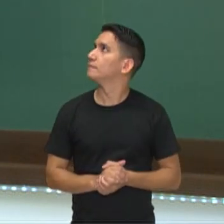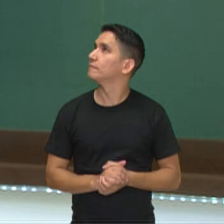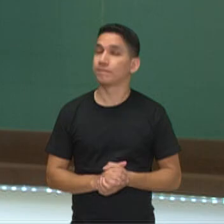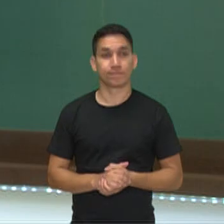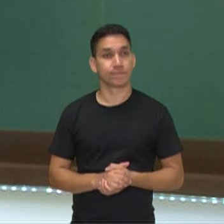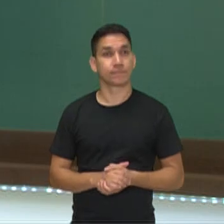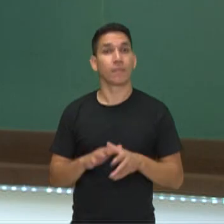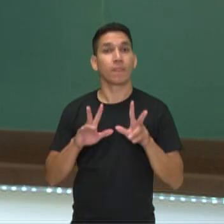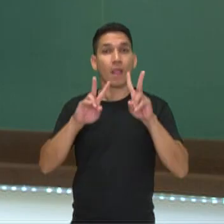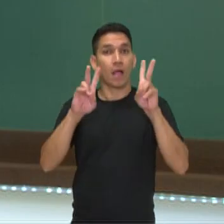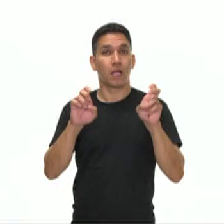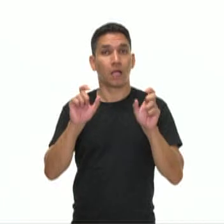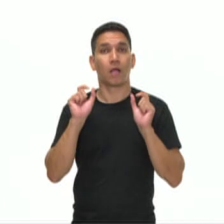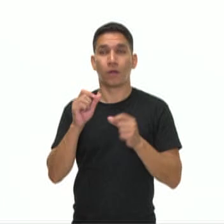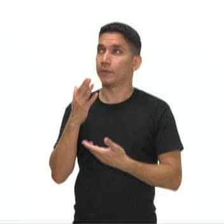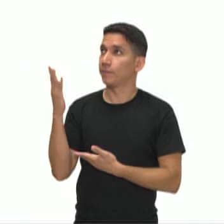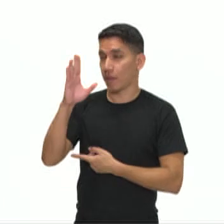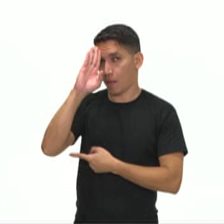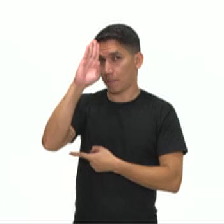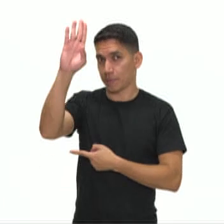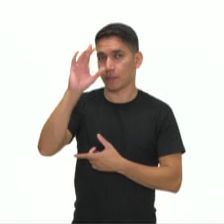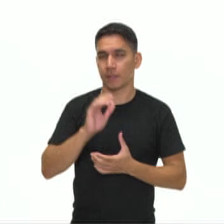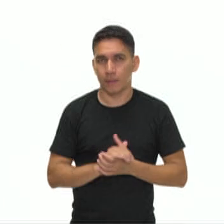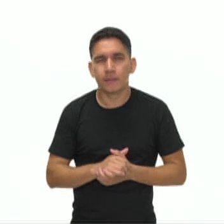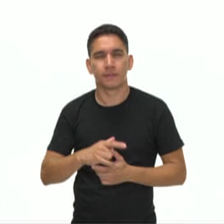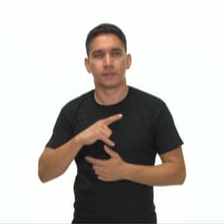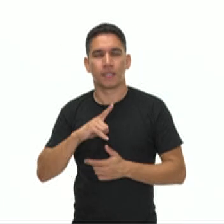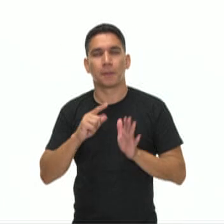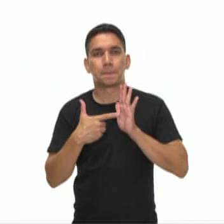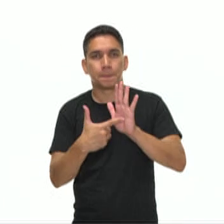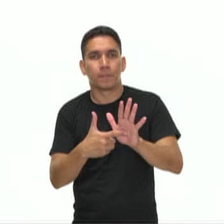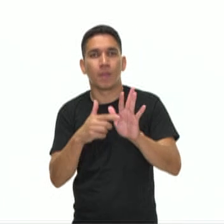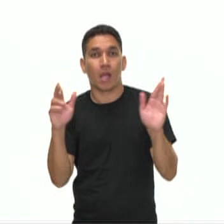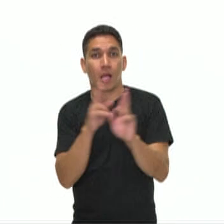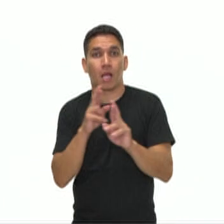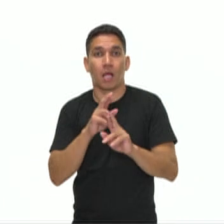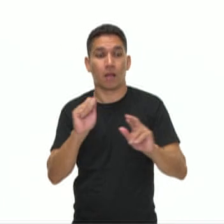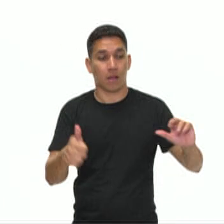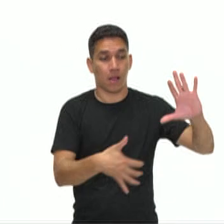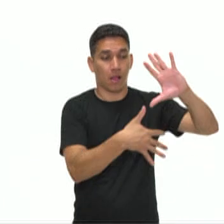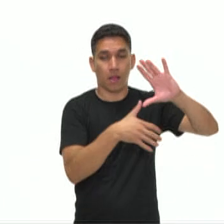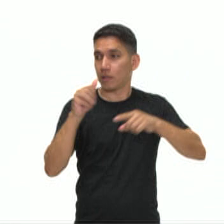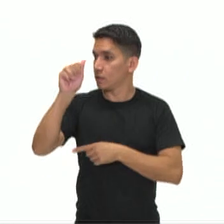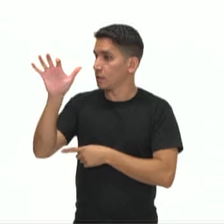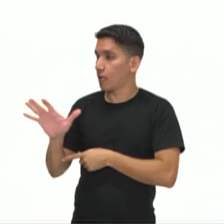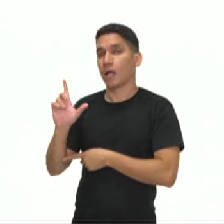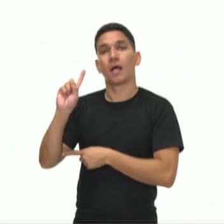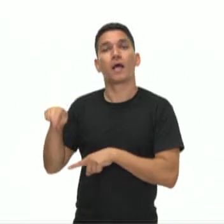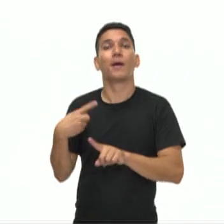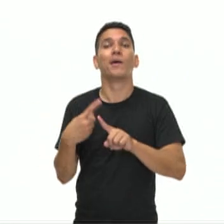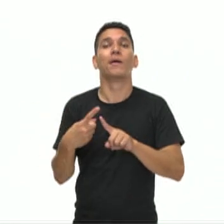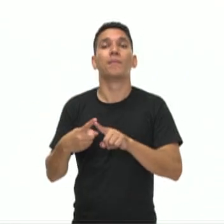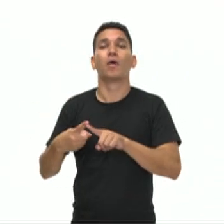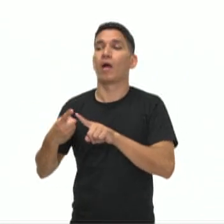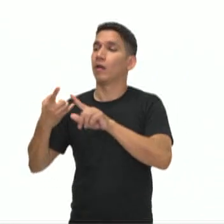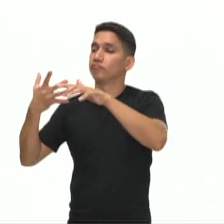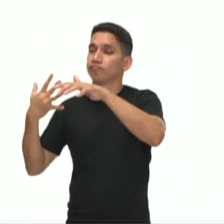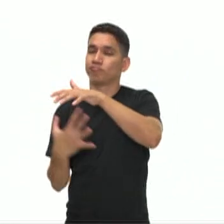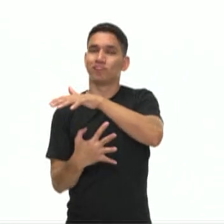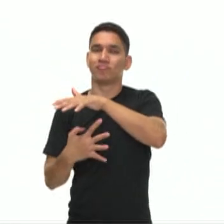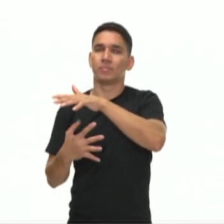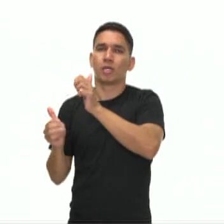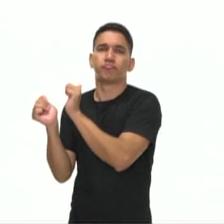A questão principal, assim, que a gente coloca em relação à América e África é a questão da migração